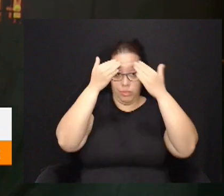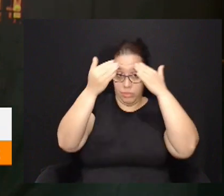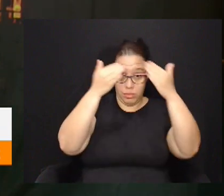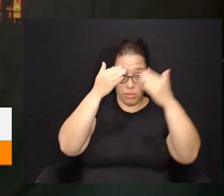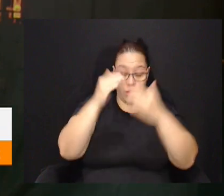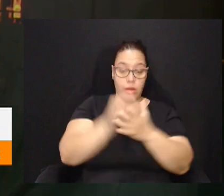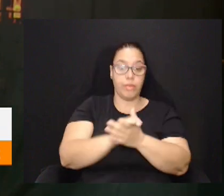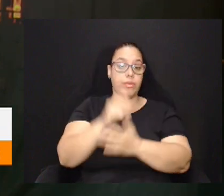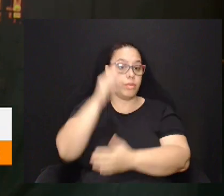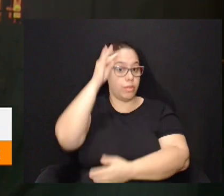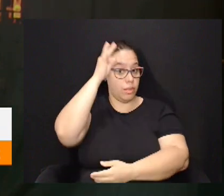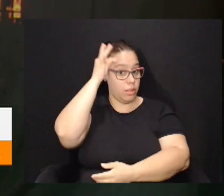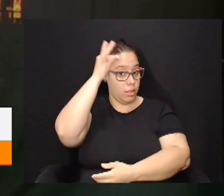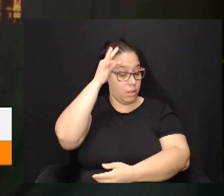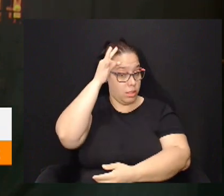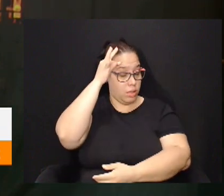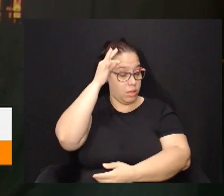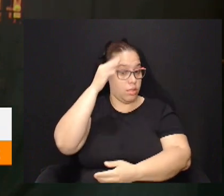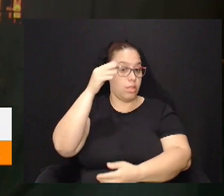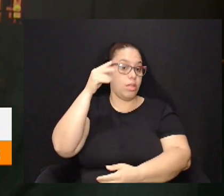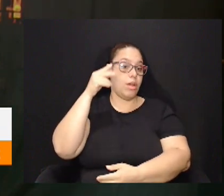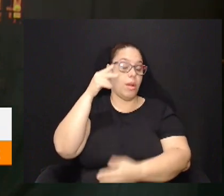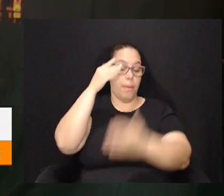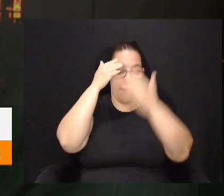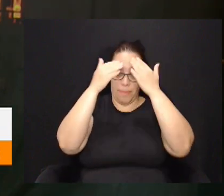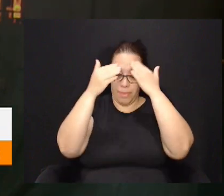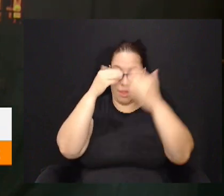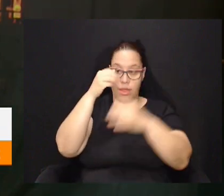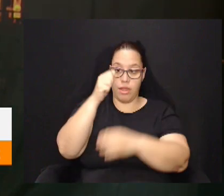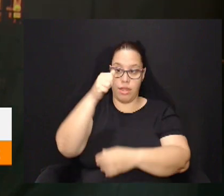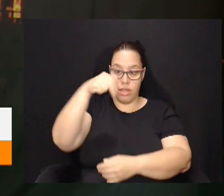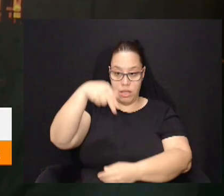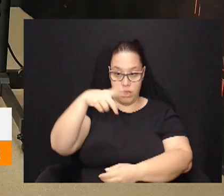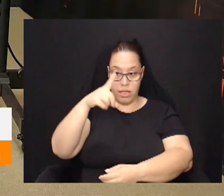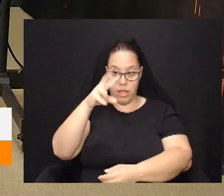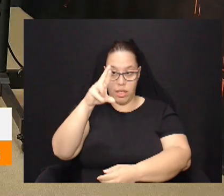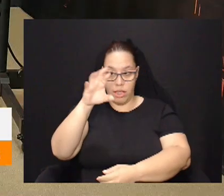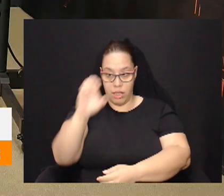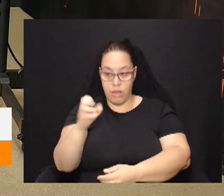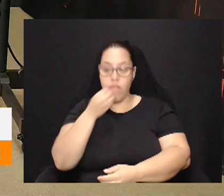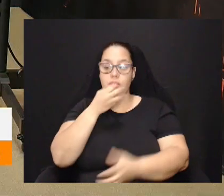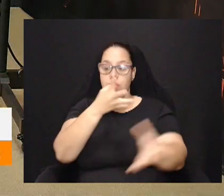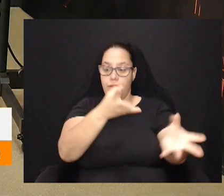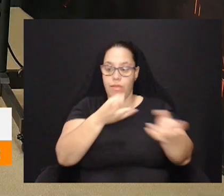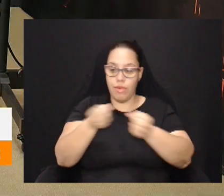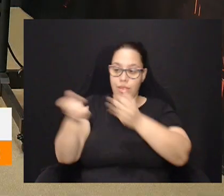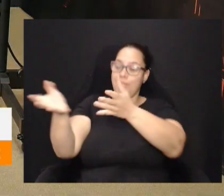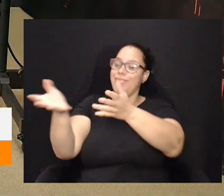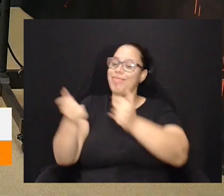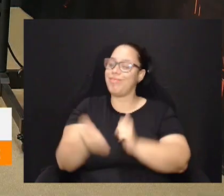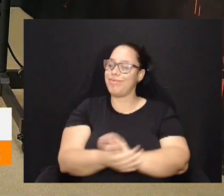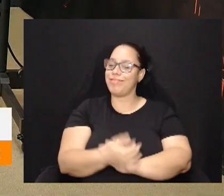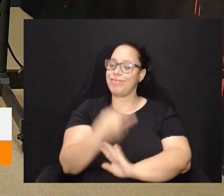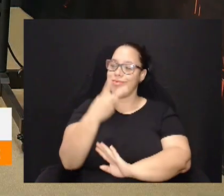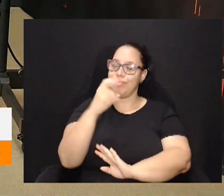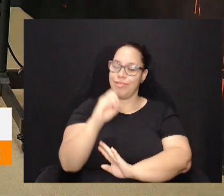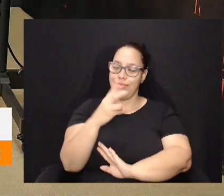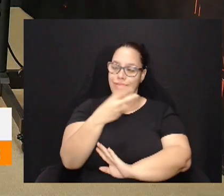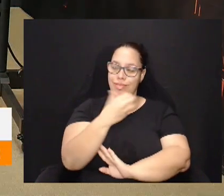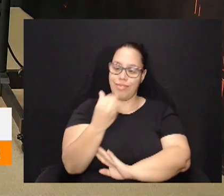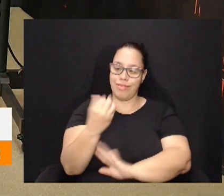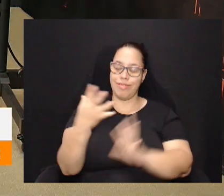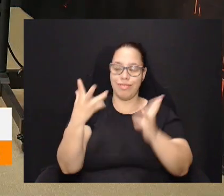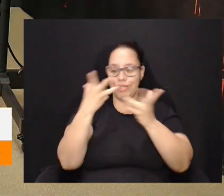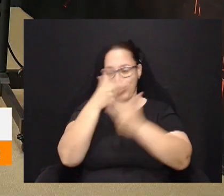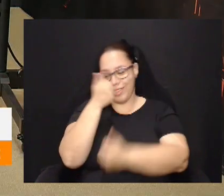mestre em psicologia, André Torres. Seja muito bem-vindo, 2026 lindo para você e que